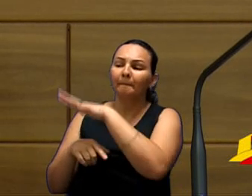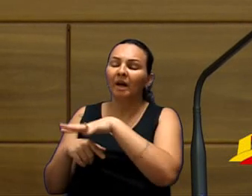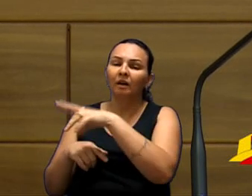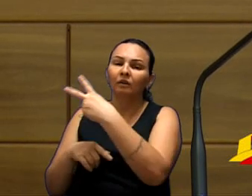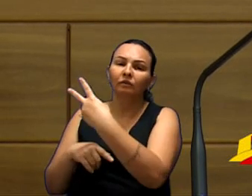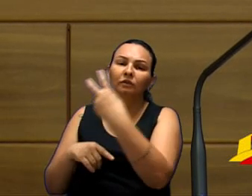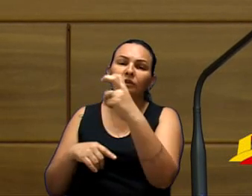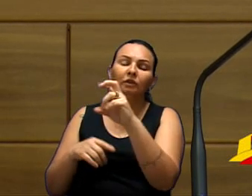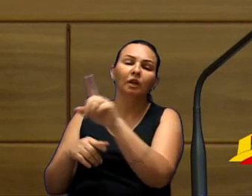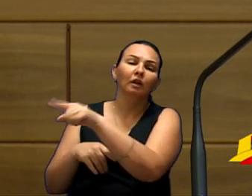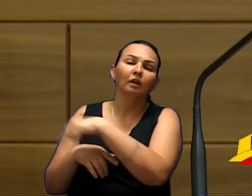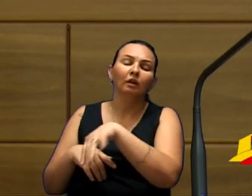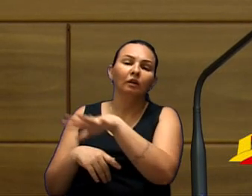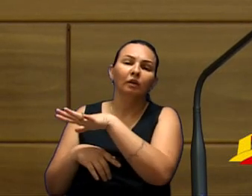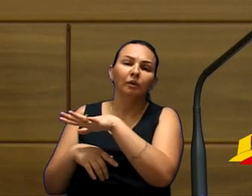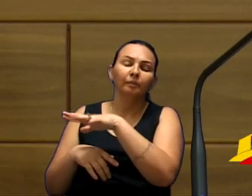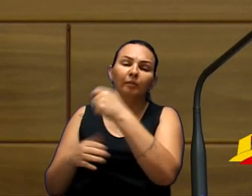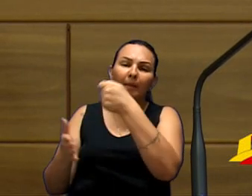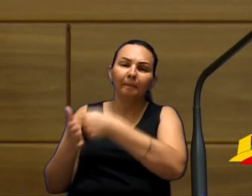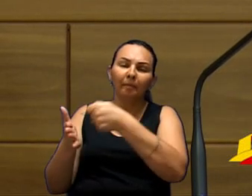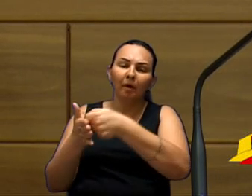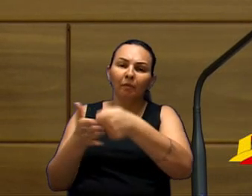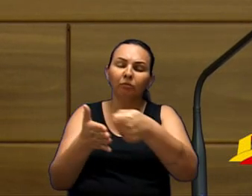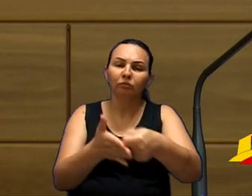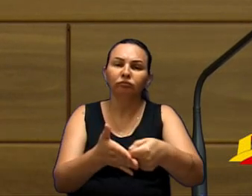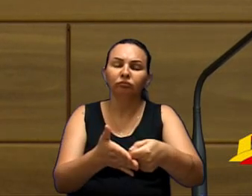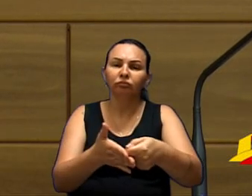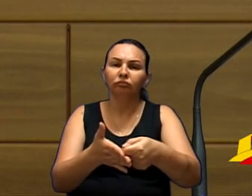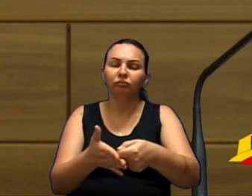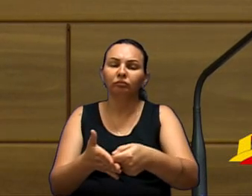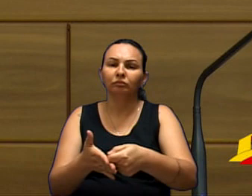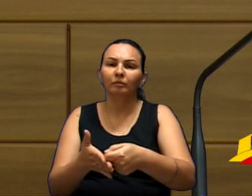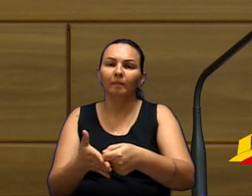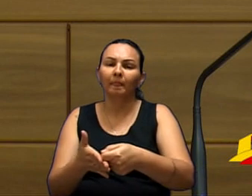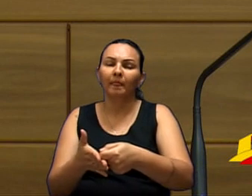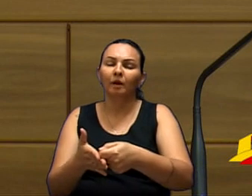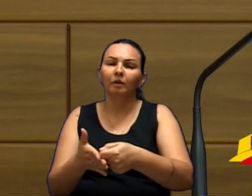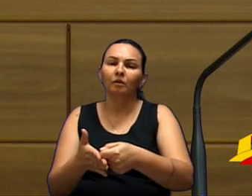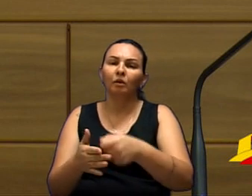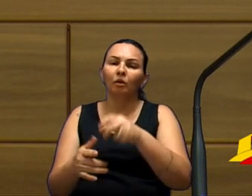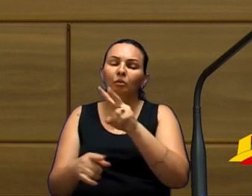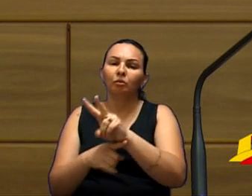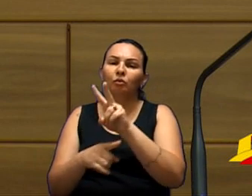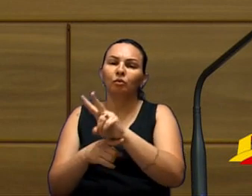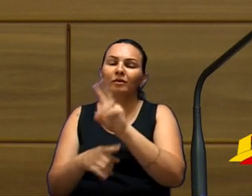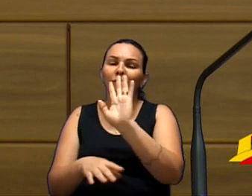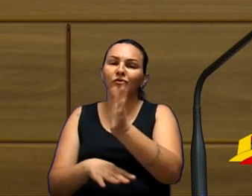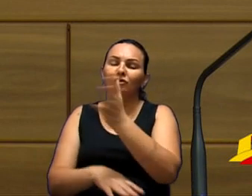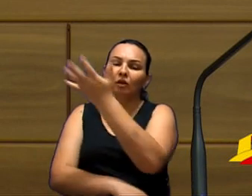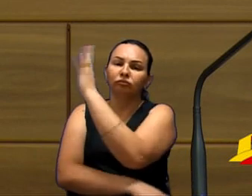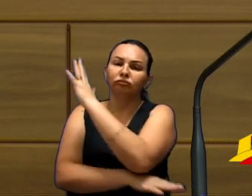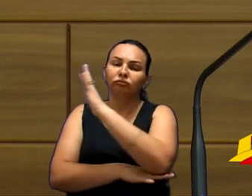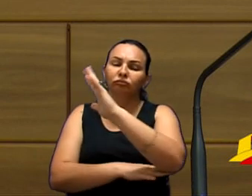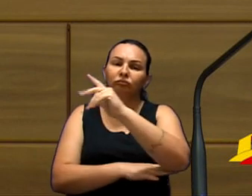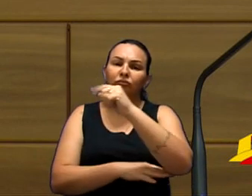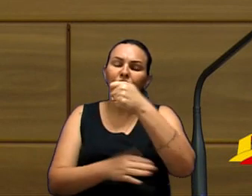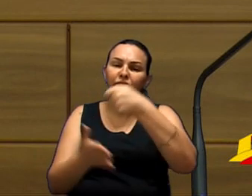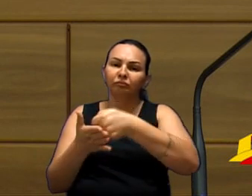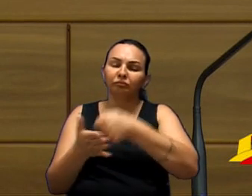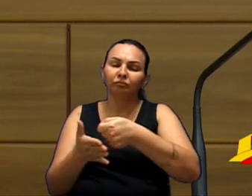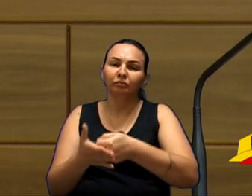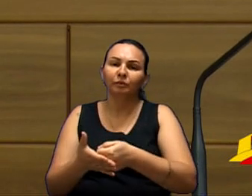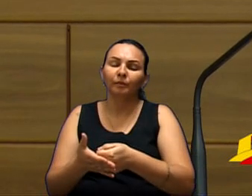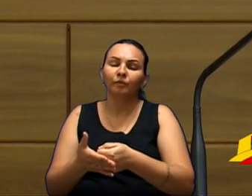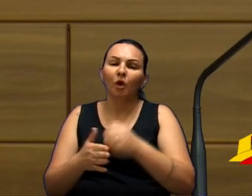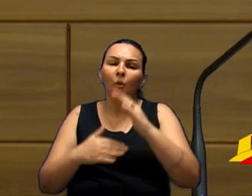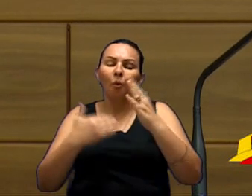tenha não pagamento por serviços ambientais para manter preservadas áreas de preservação permanente e manter